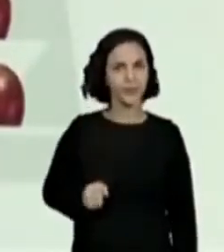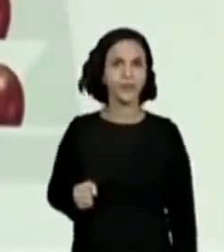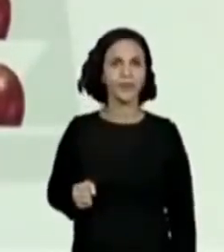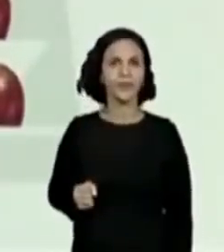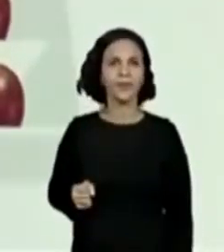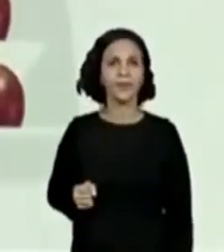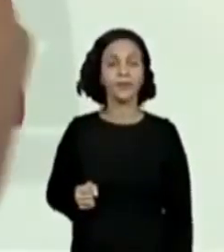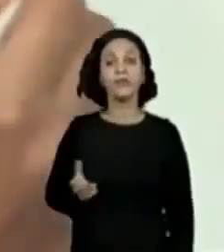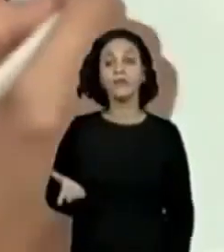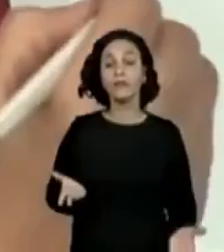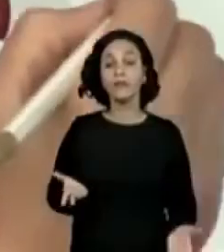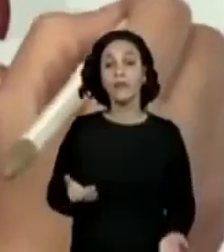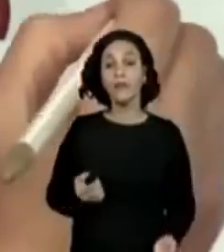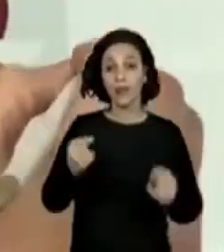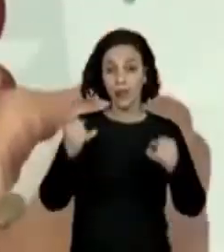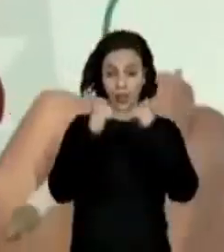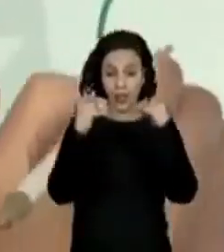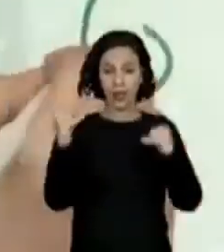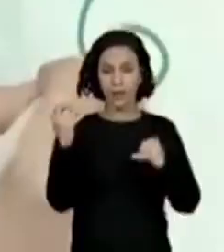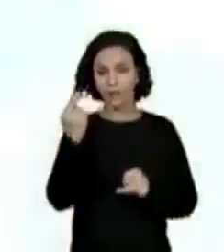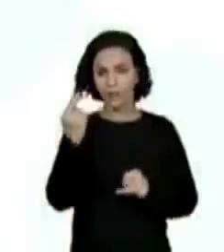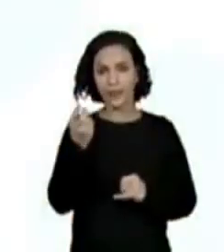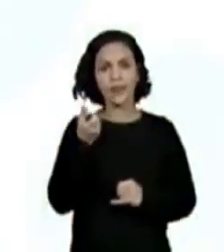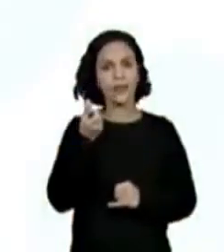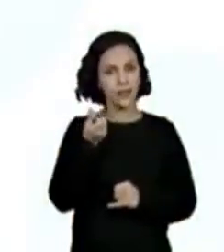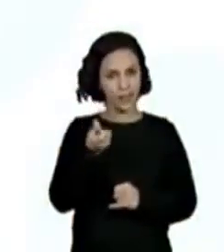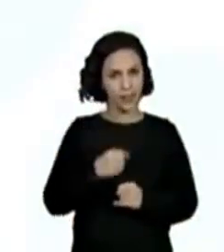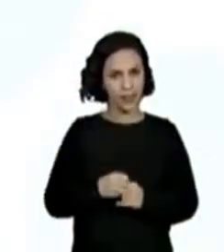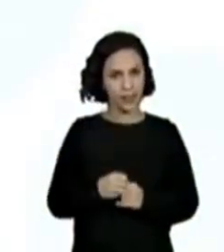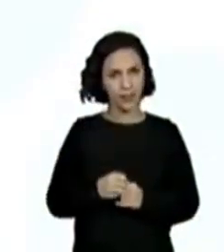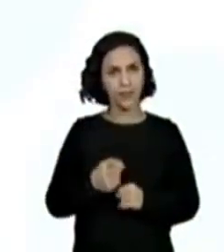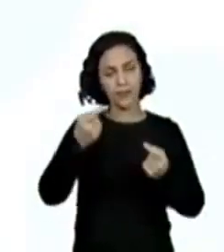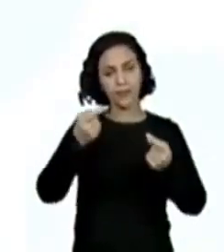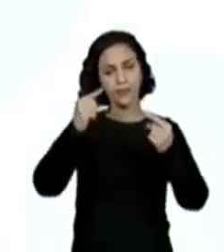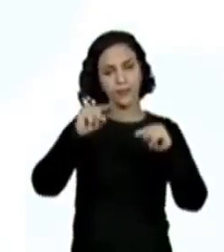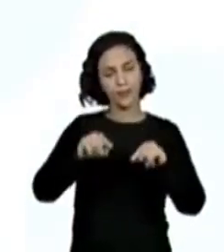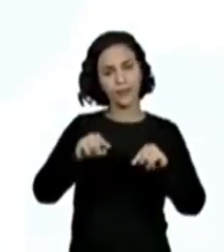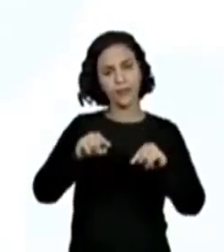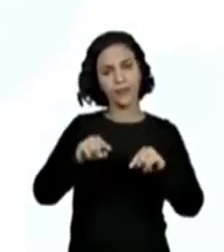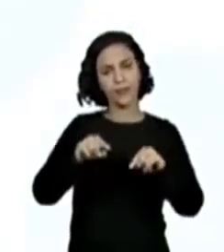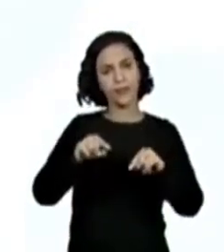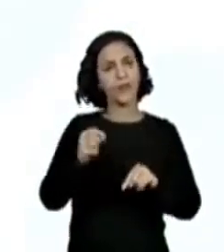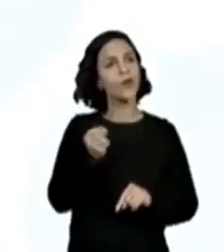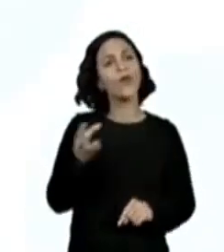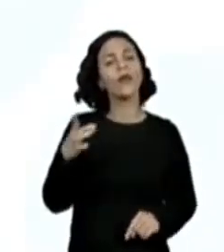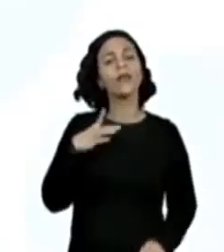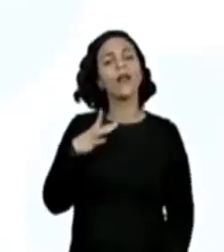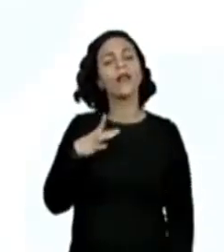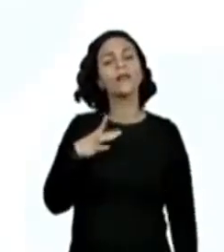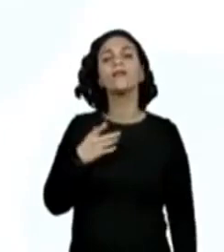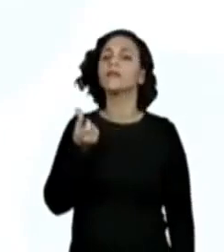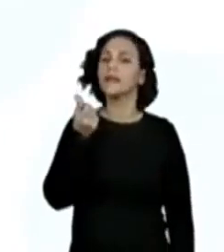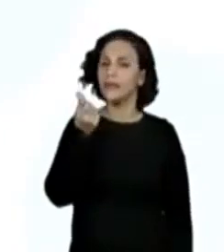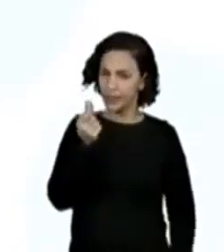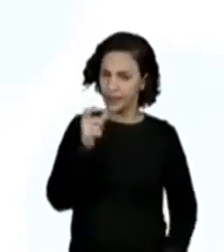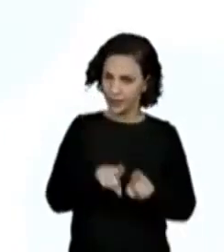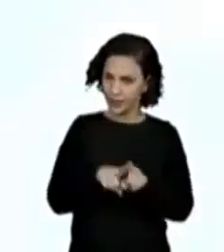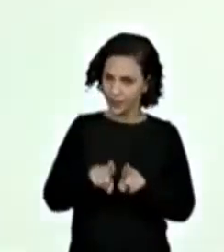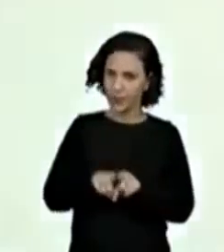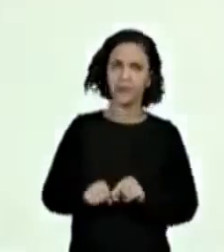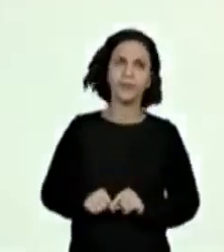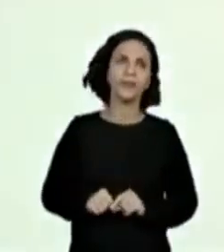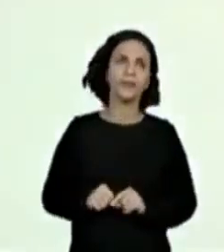1, 2, 3, 4, 5, 6. Se na primeira linha eu tenho 6, na segunda linha eu tenho quanto? 6 também. 6 também,